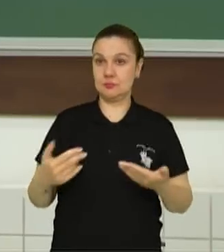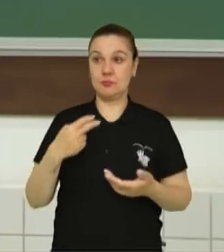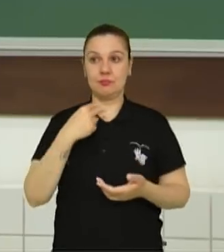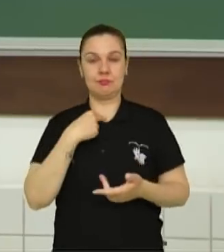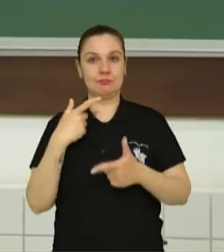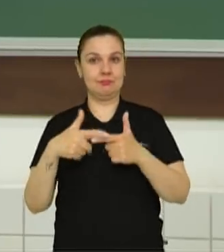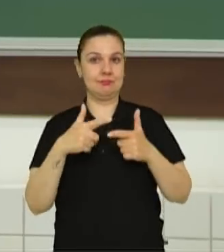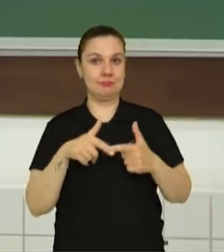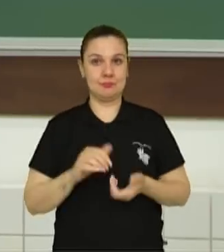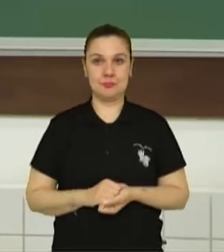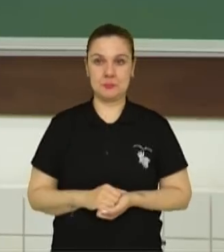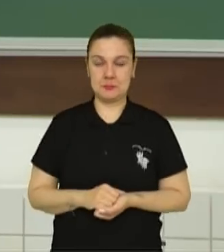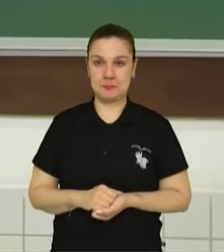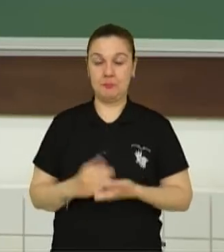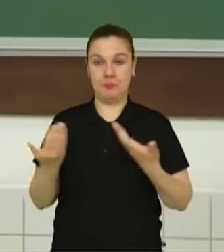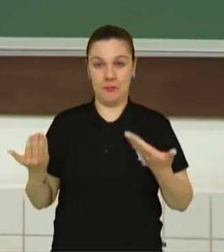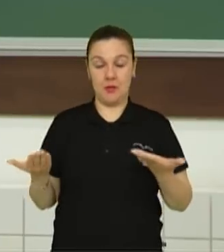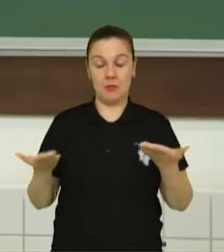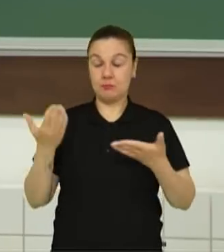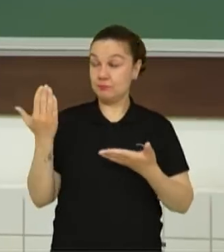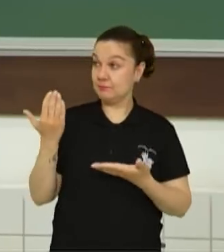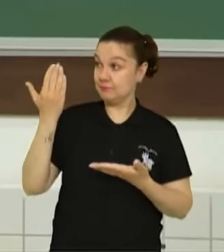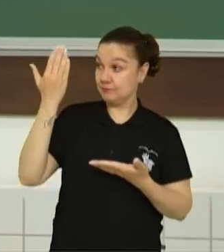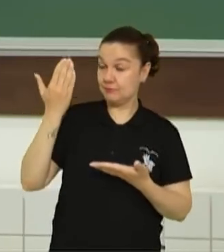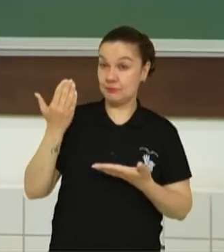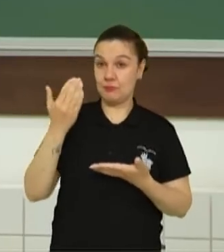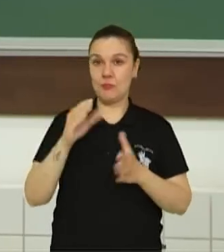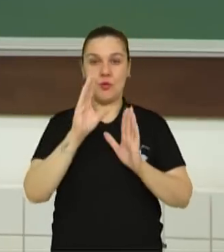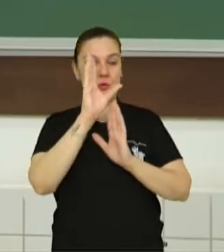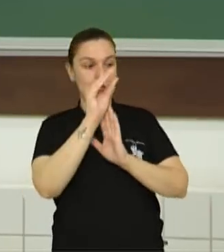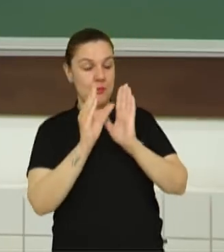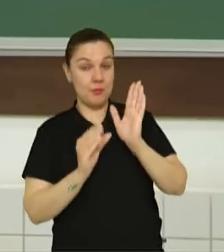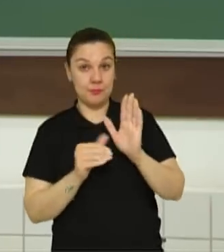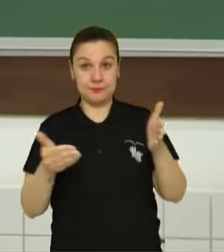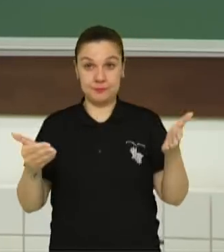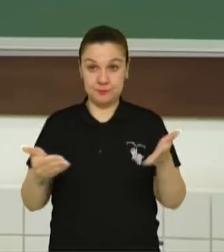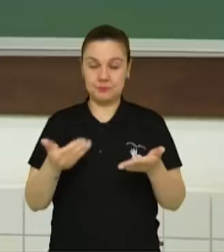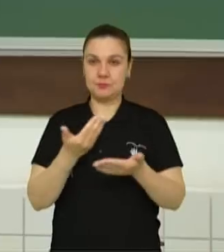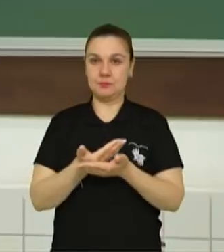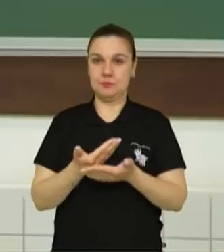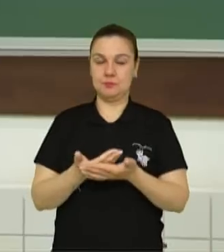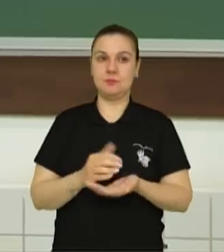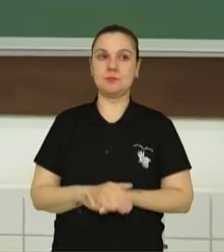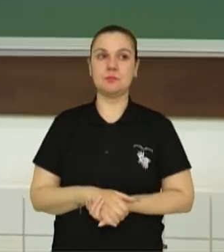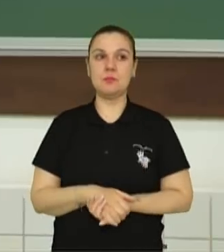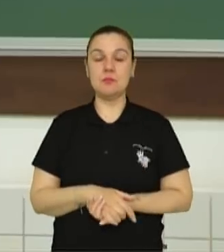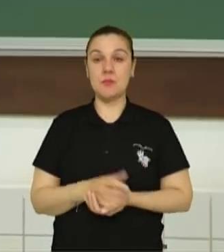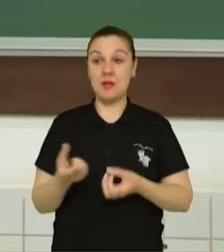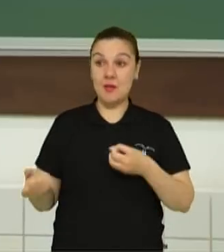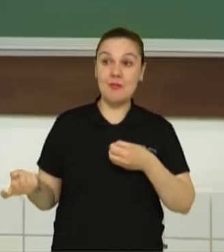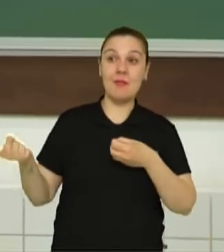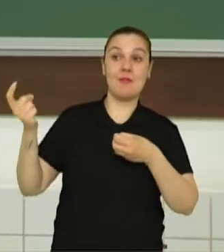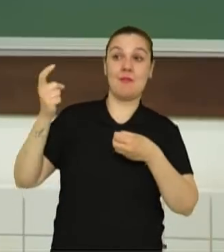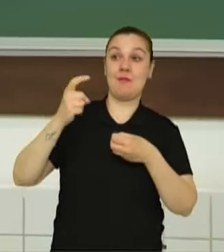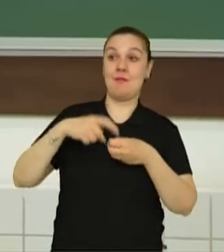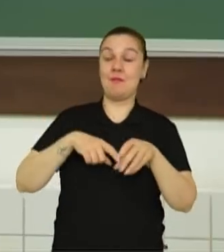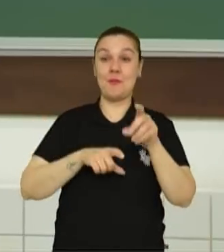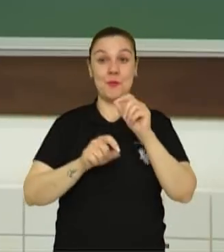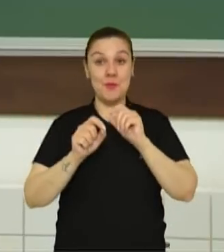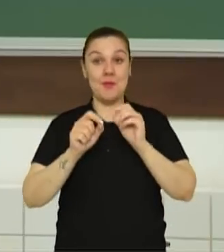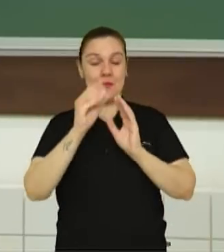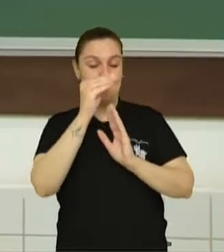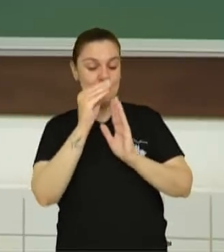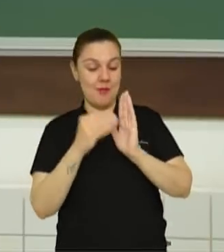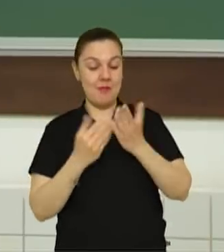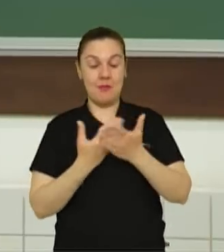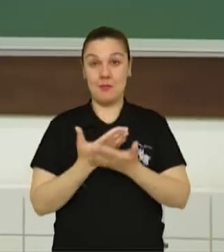bobeira. Beleza? Então acompanhe agora quais são os conteúdos que nós vamos tratar nesta aula. Nós vamos retomar, né, o conteúdo